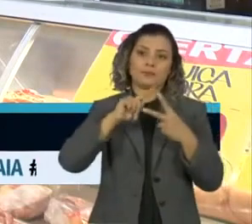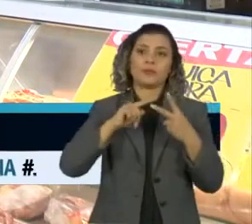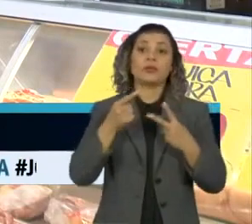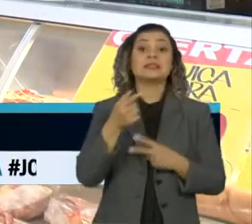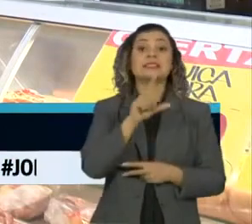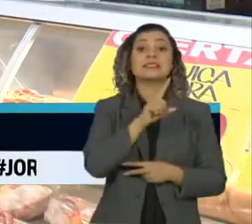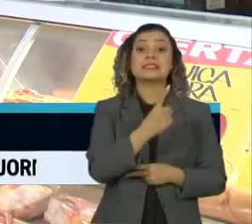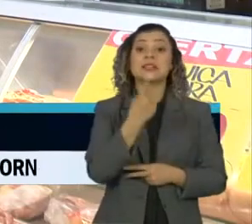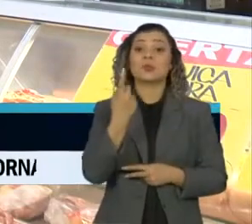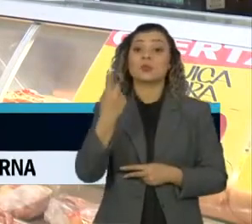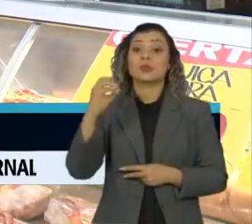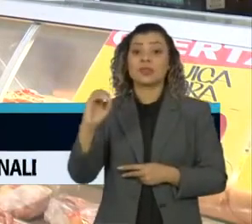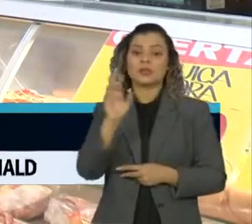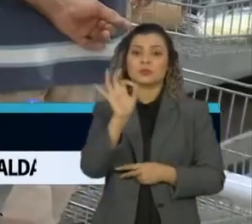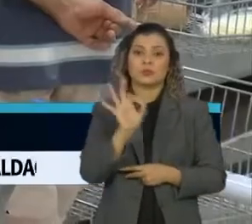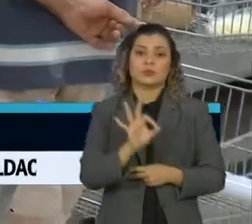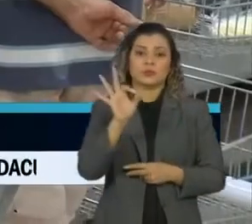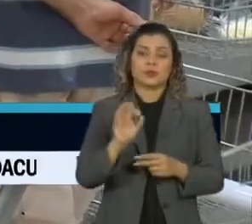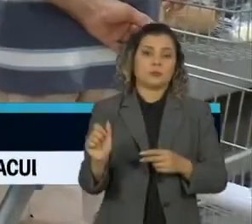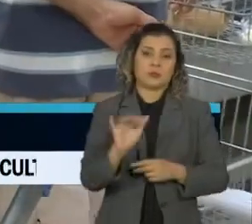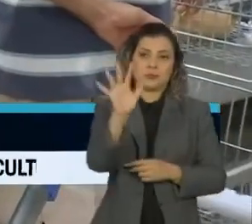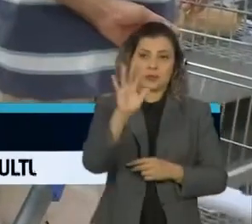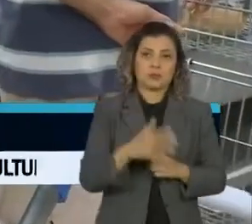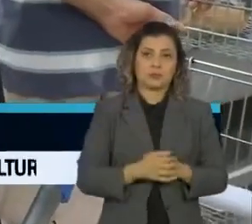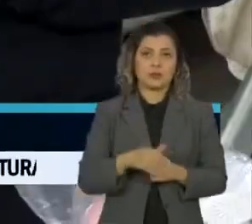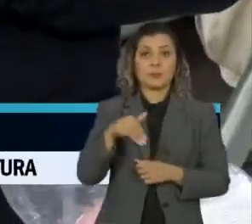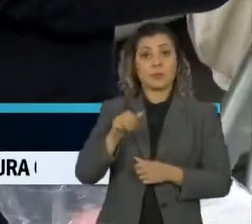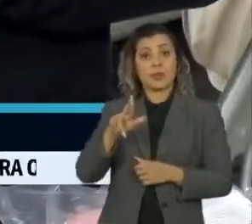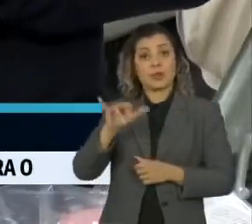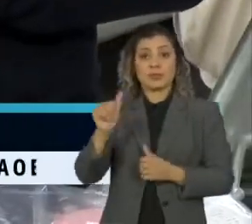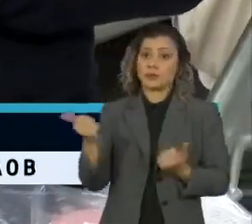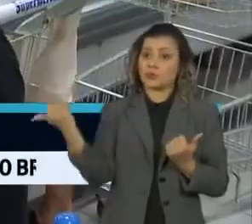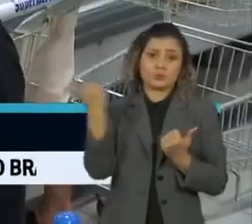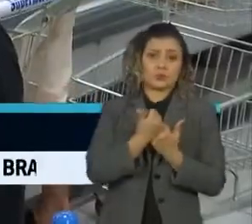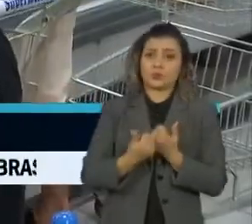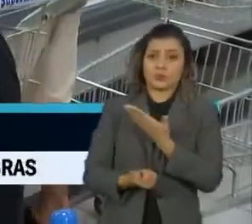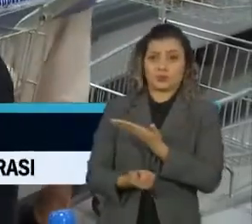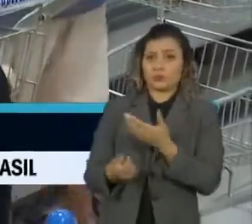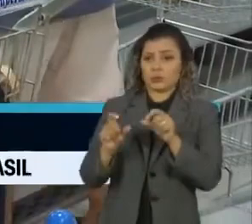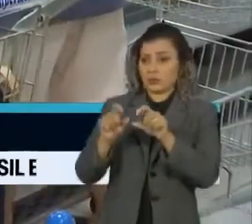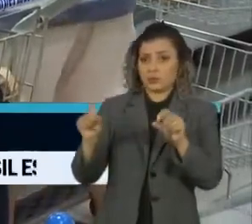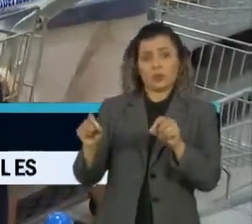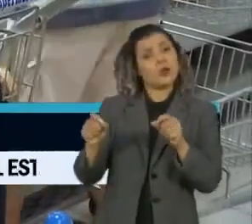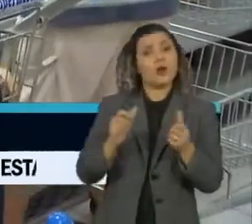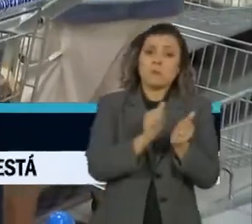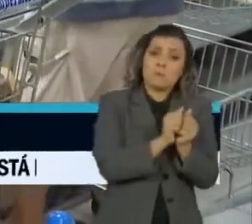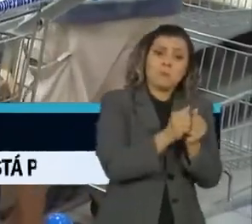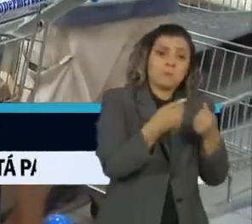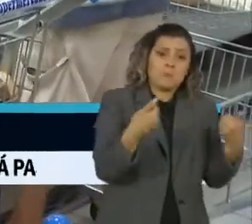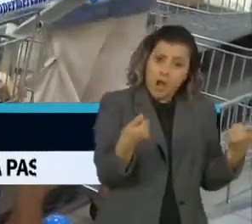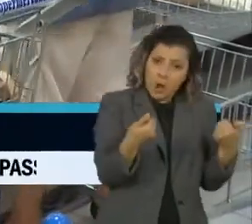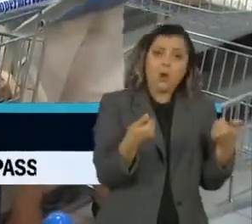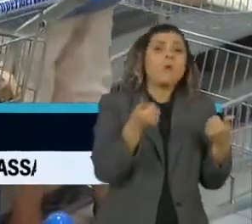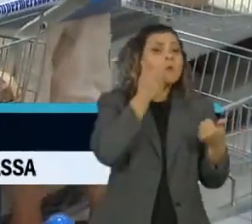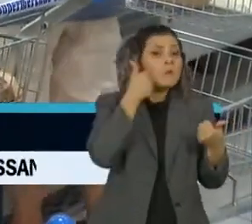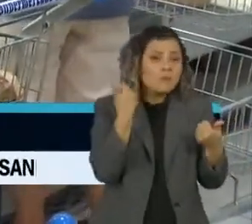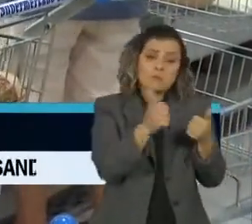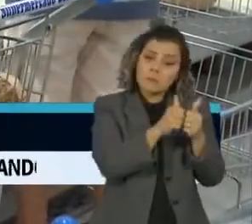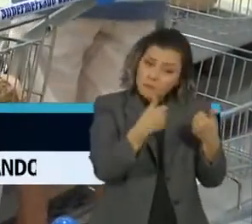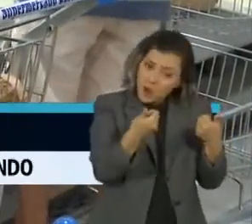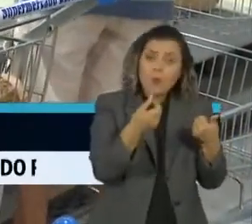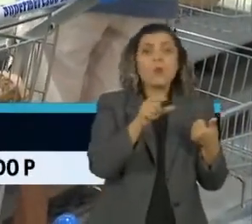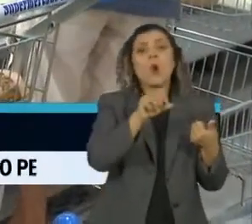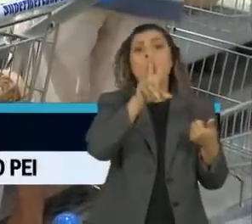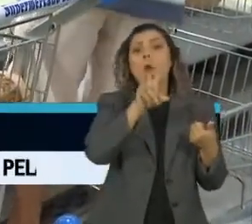ficar 110% mais caro. Para Maria, o jeito é substituir. Compro um ovo, né? Porque está muito caro,